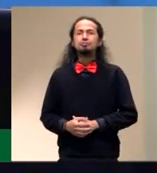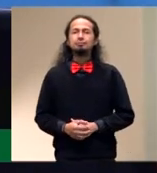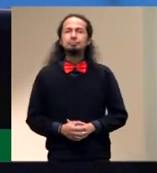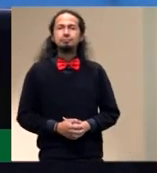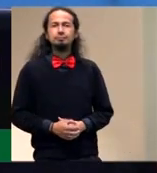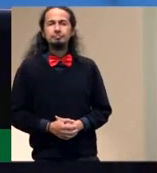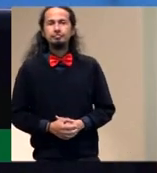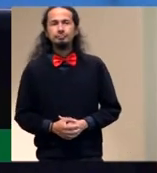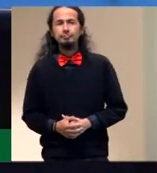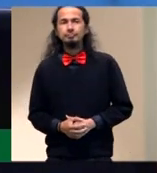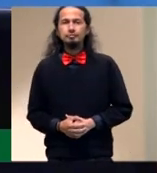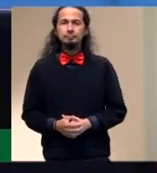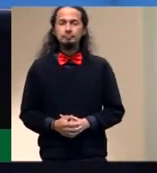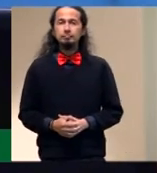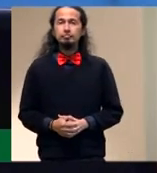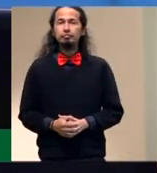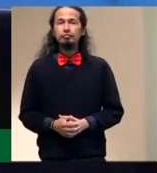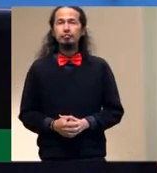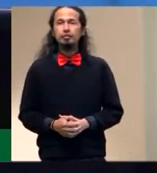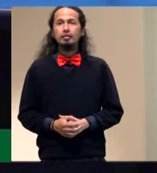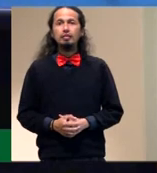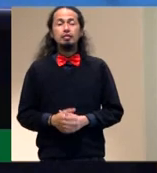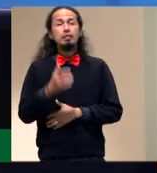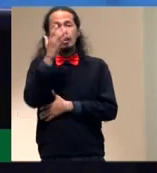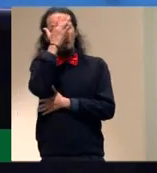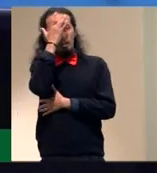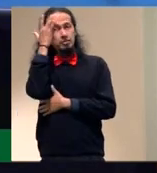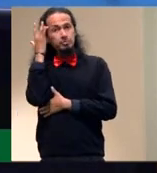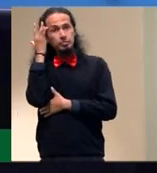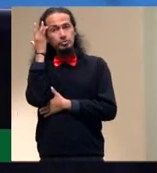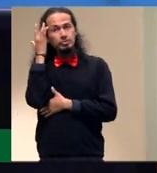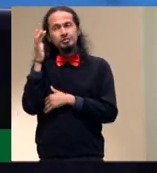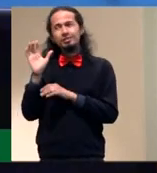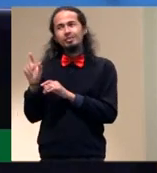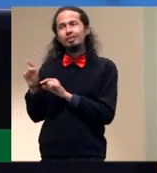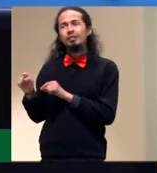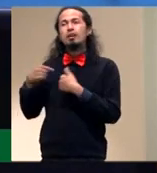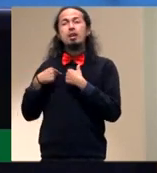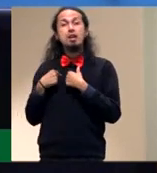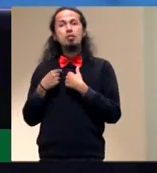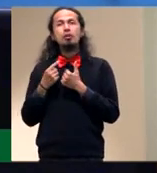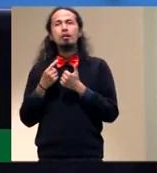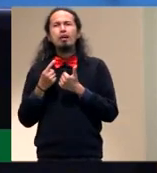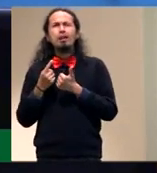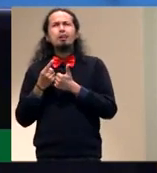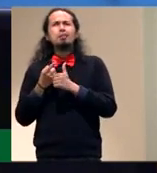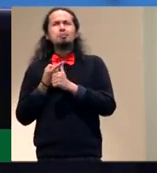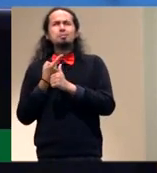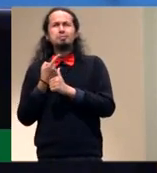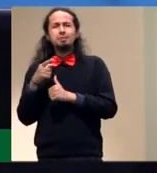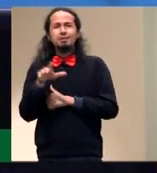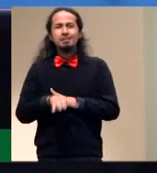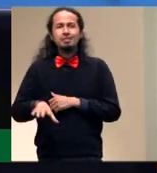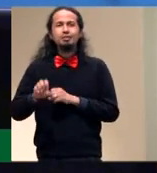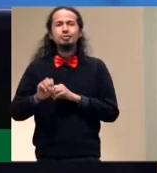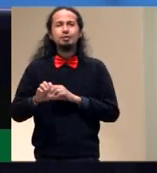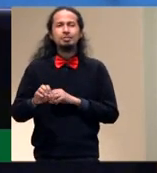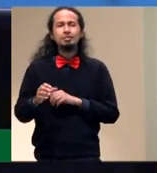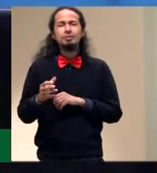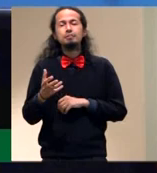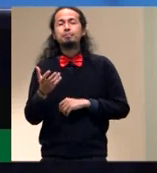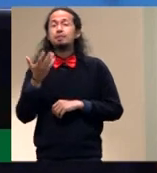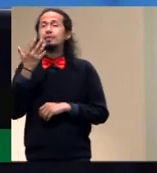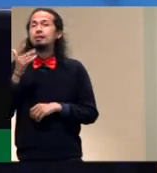E essas pessoas que estavam lá mais tempo que eu, por exemplo, Maria Malta Campos, foi a primeira doutora em educação infantil no Brasil. E